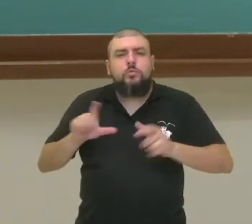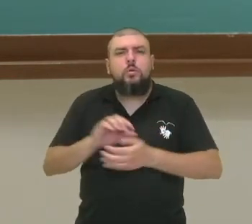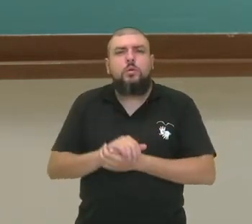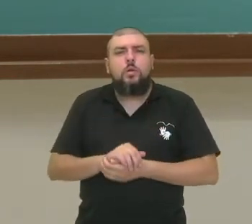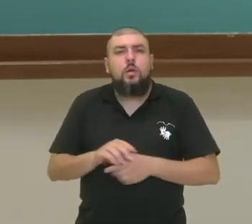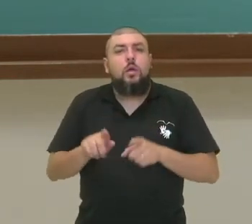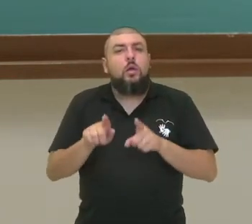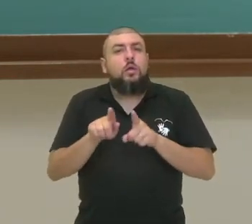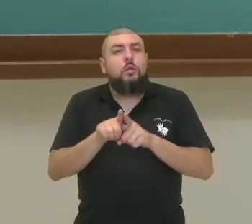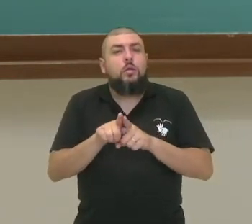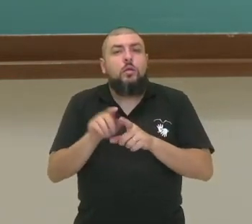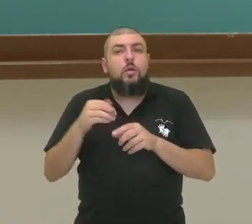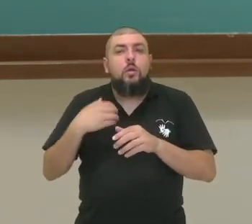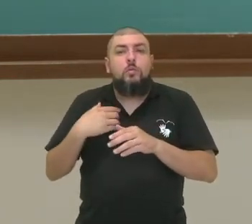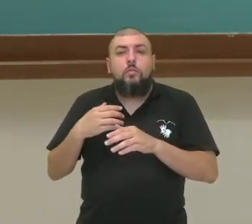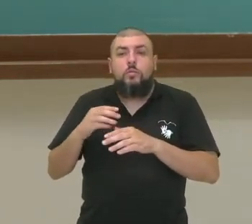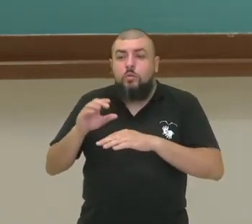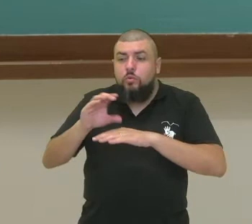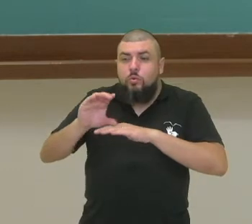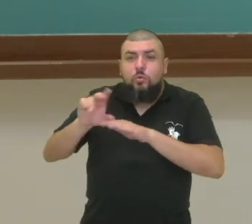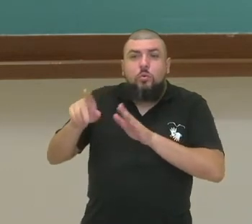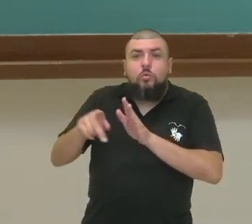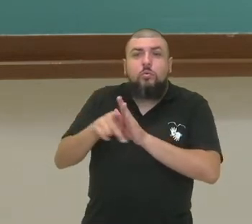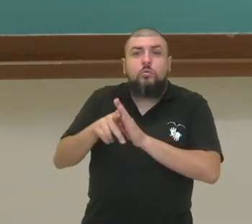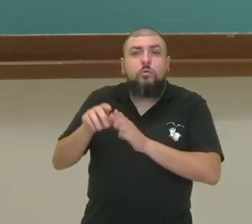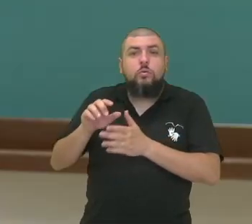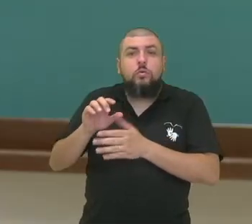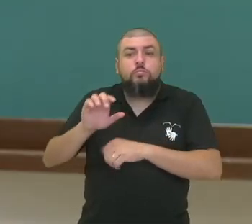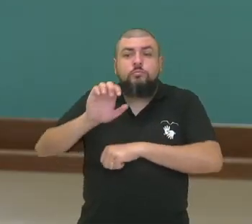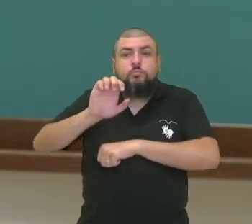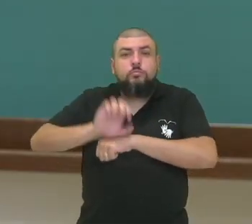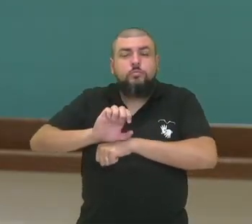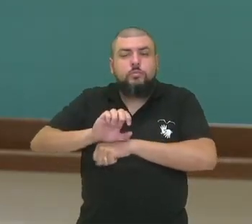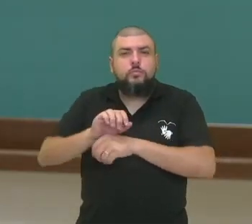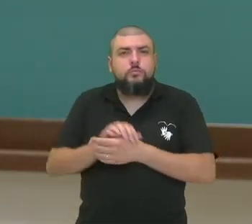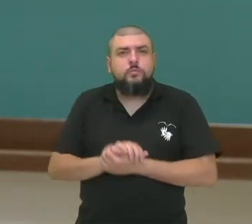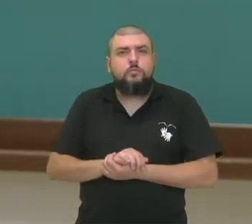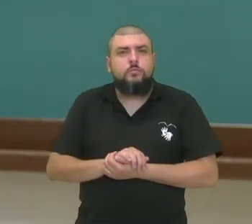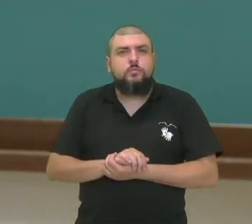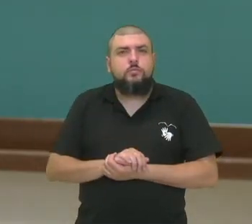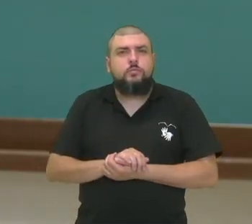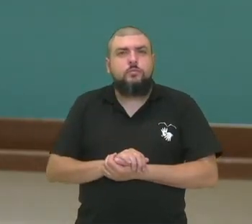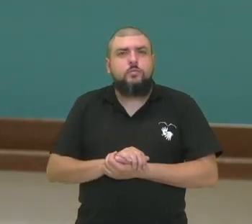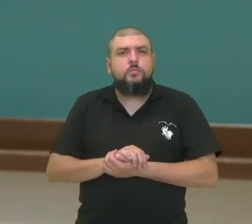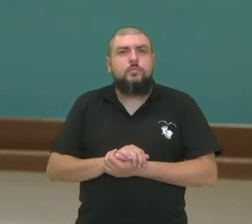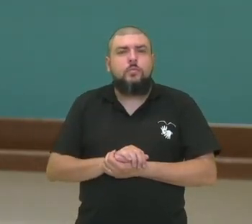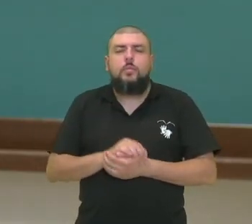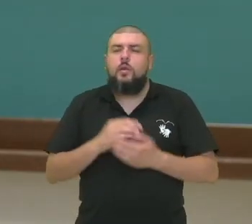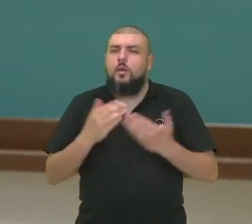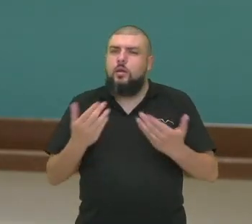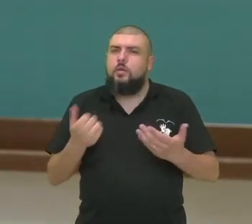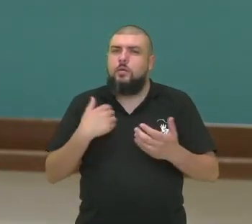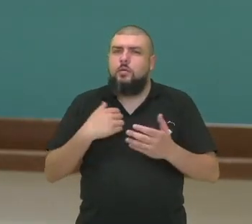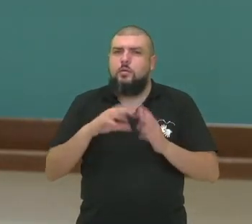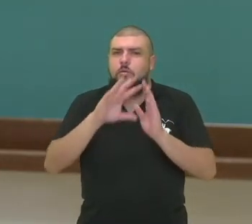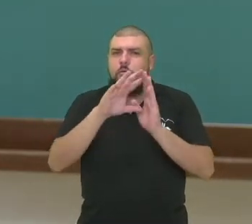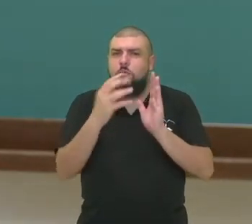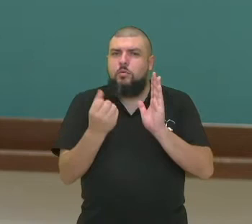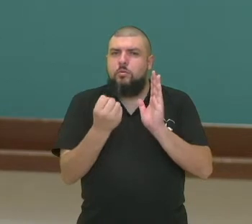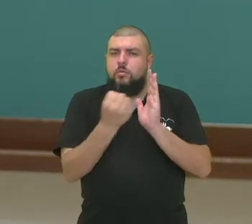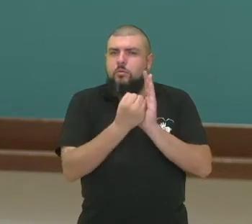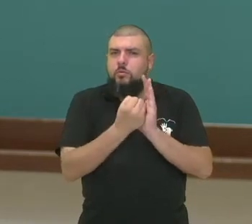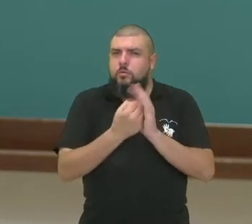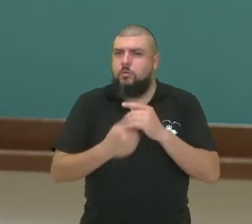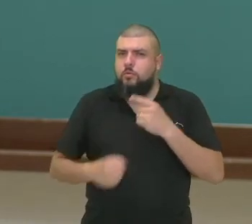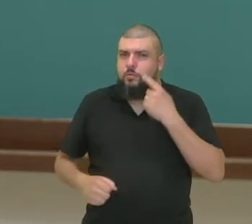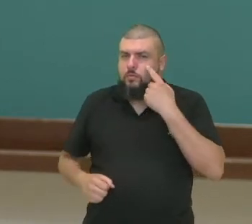expedidos dentro do estado, tá? Então ali a gente tem o símbolo, né, importante, o símbolo